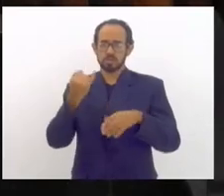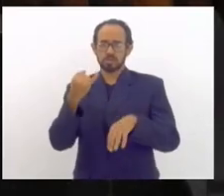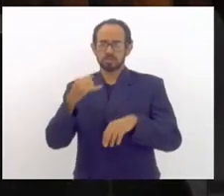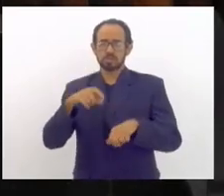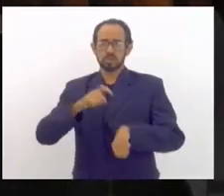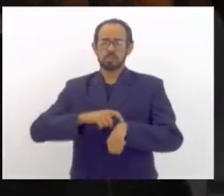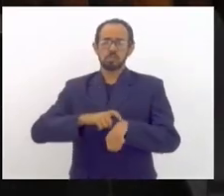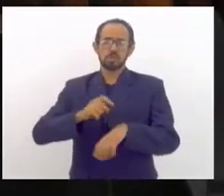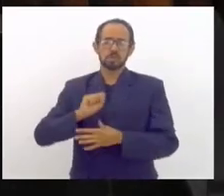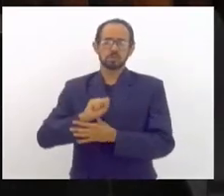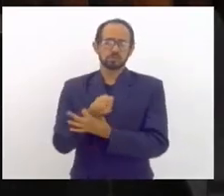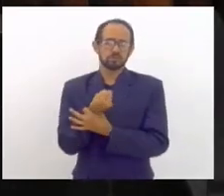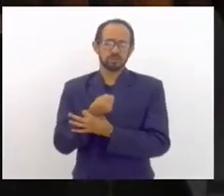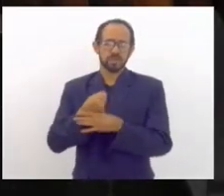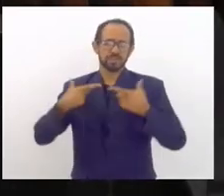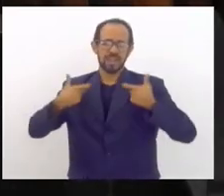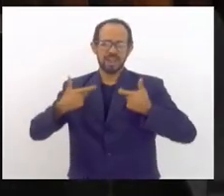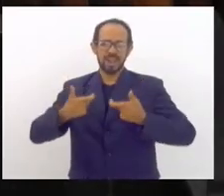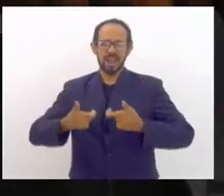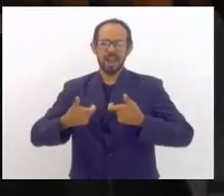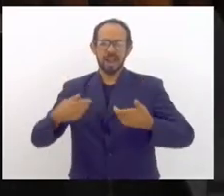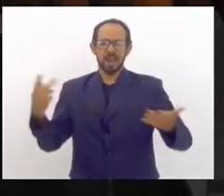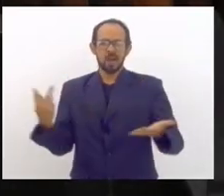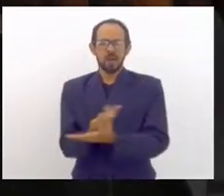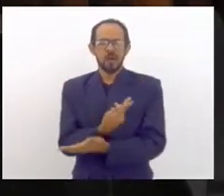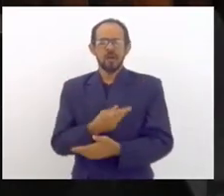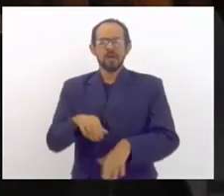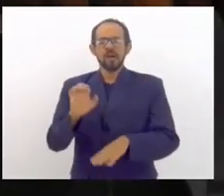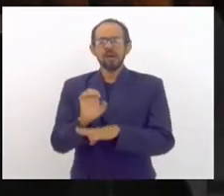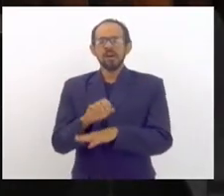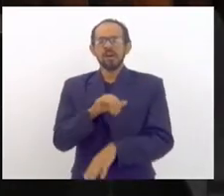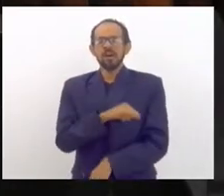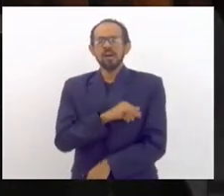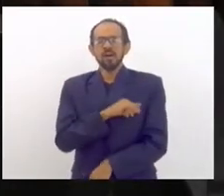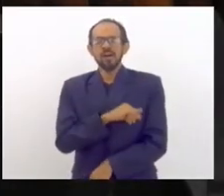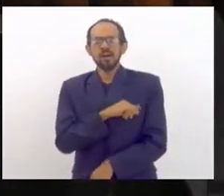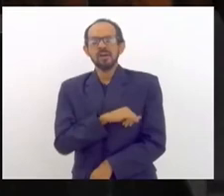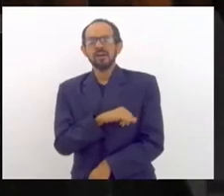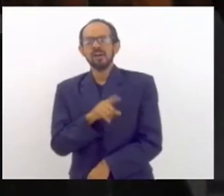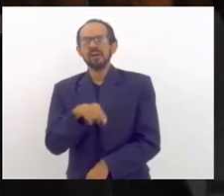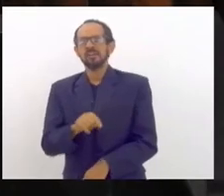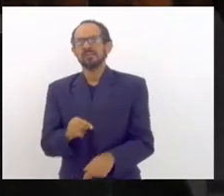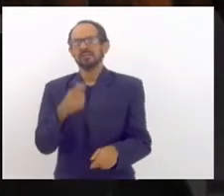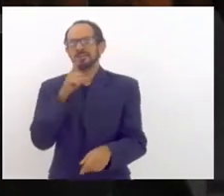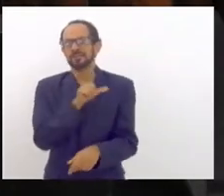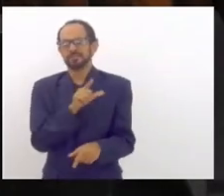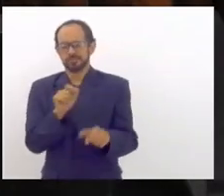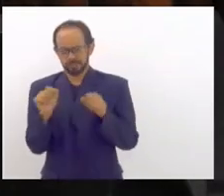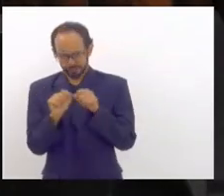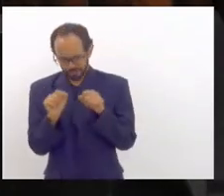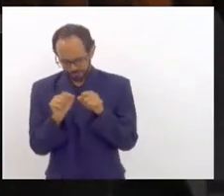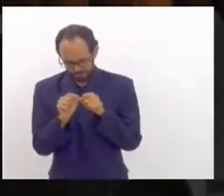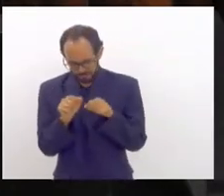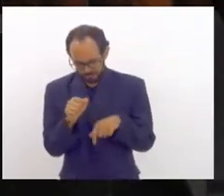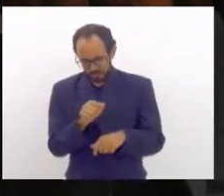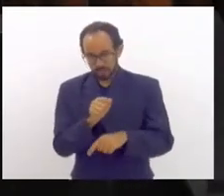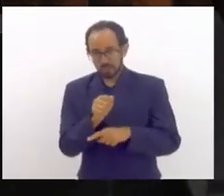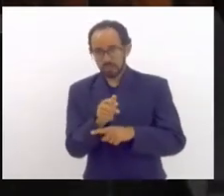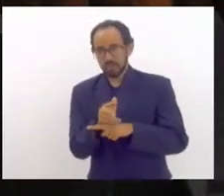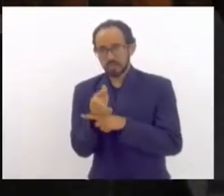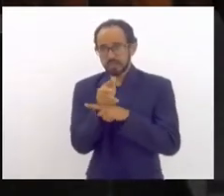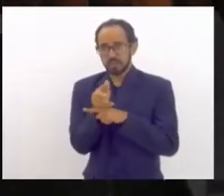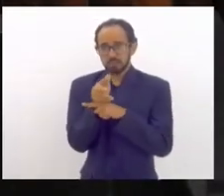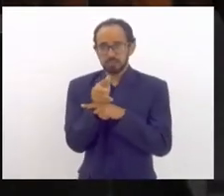Estado, essa guerra que se instalou no Estado do Rio de Janeiro, a gente poder brigar para a gente conseguir instalar câmeras inteligentes no